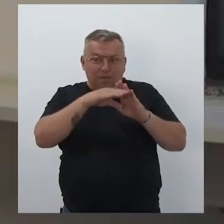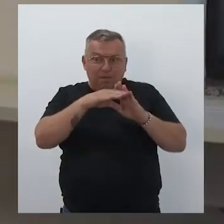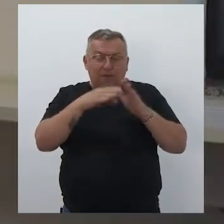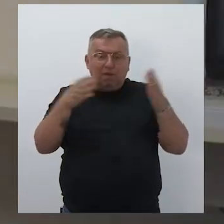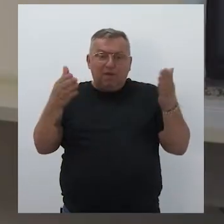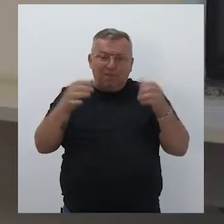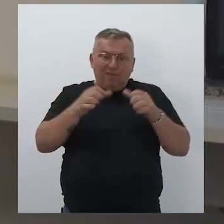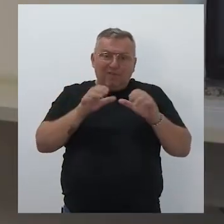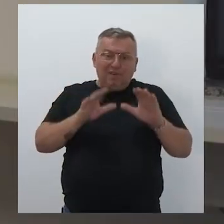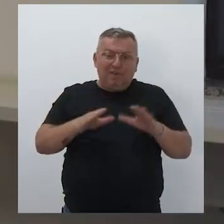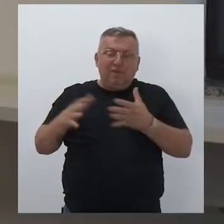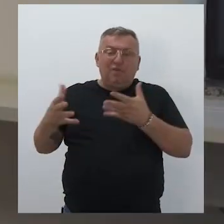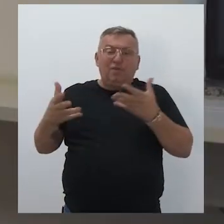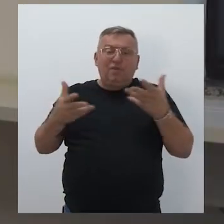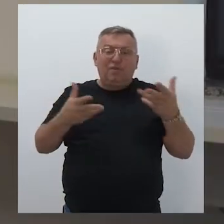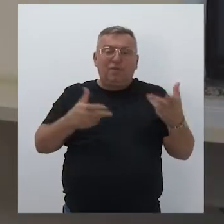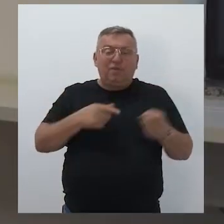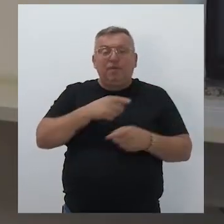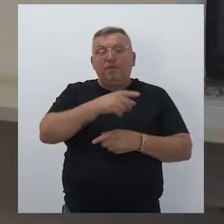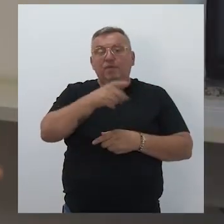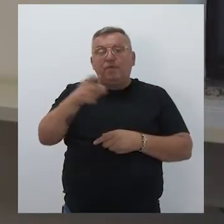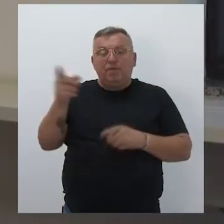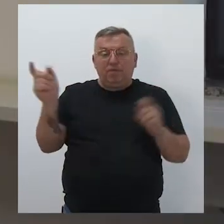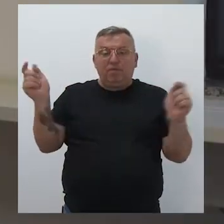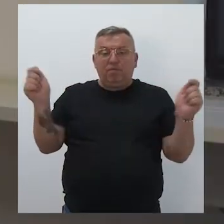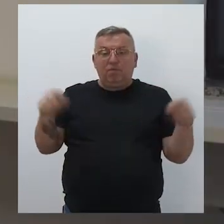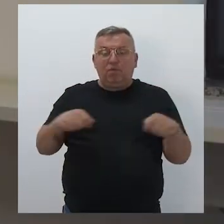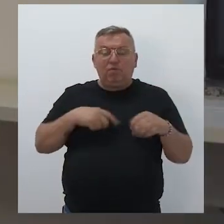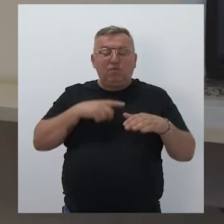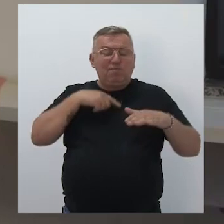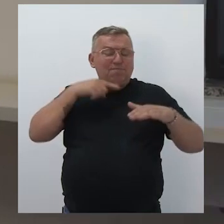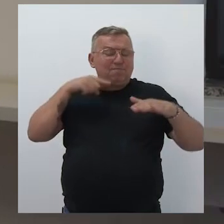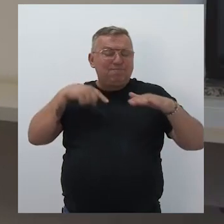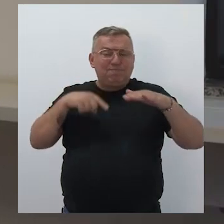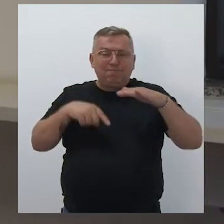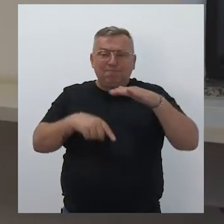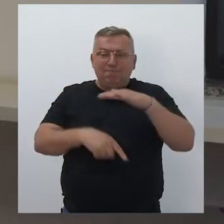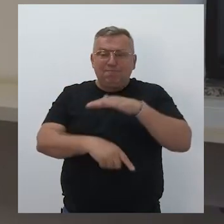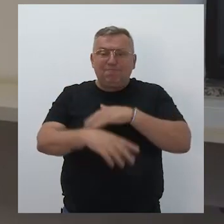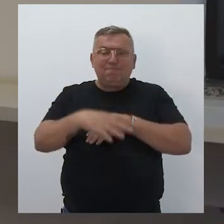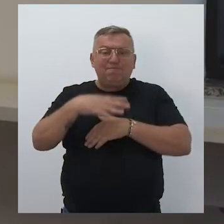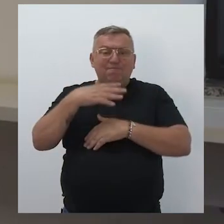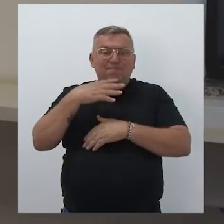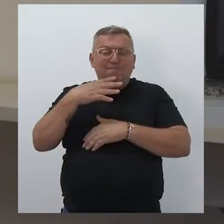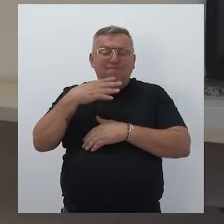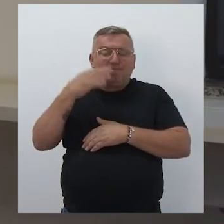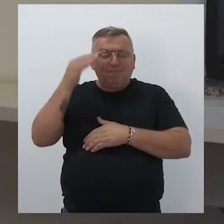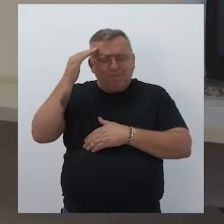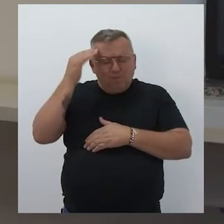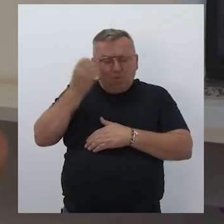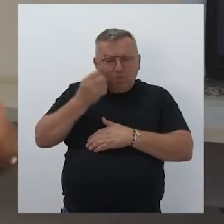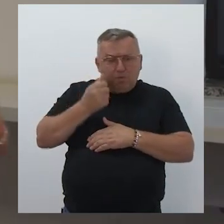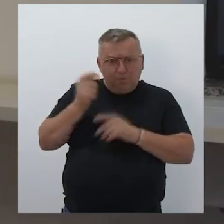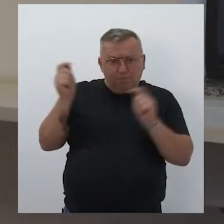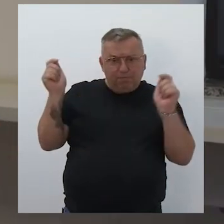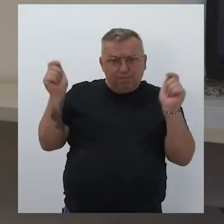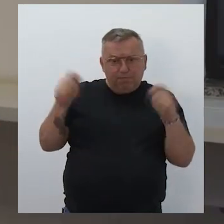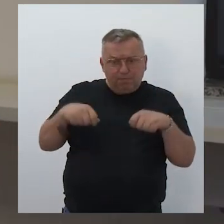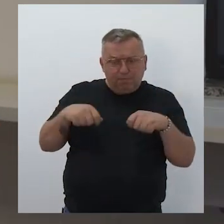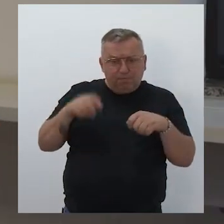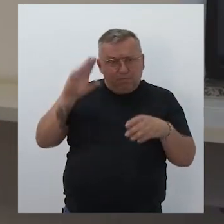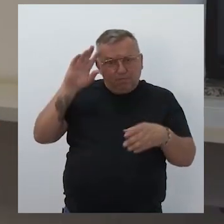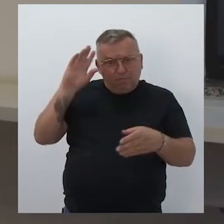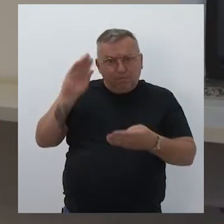aqui um convite para que vocês possam mergulhar, compreender bem essas 10 competências e